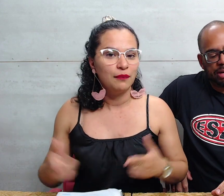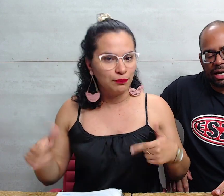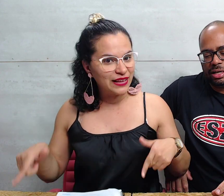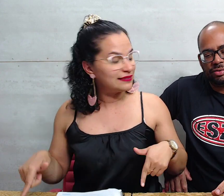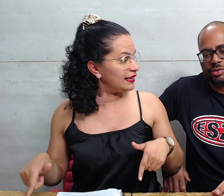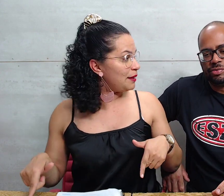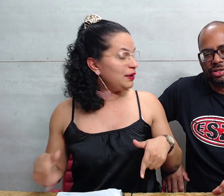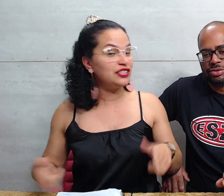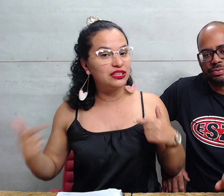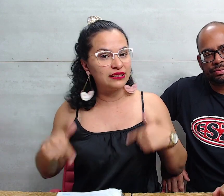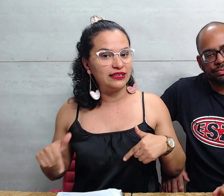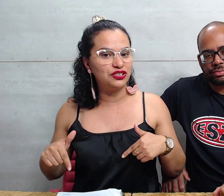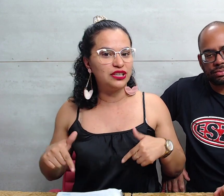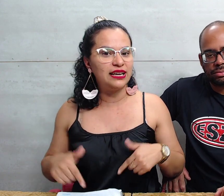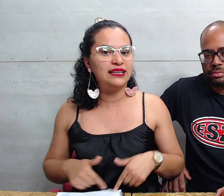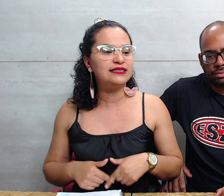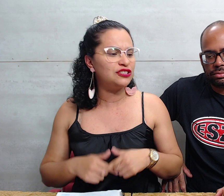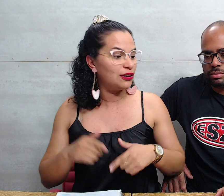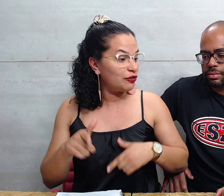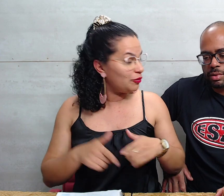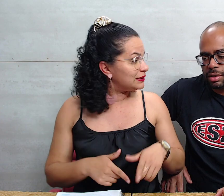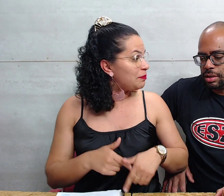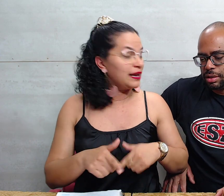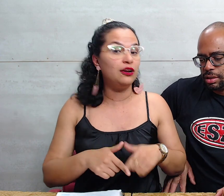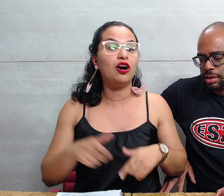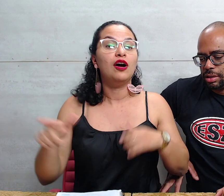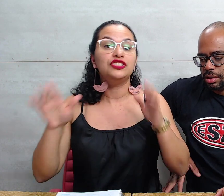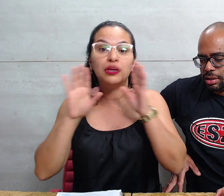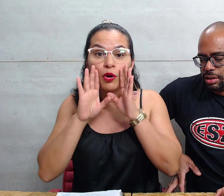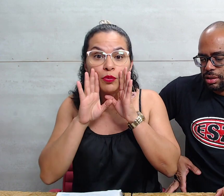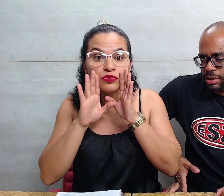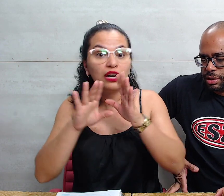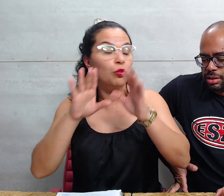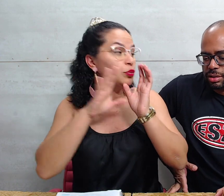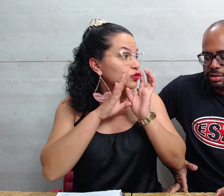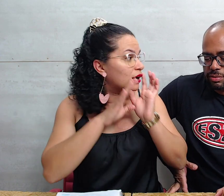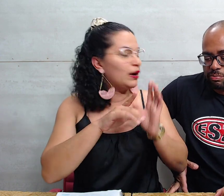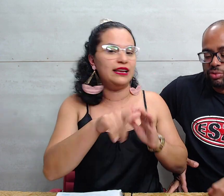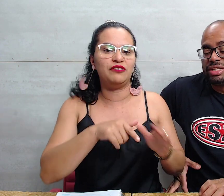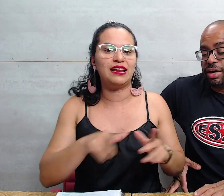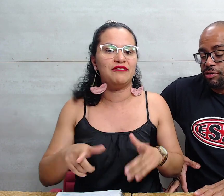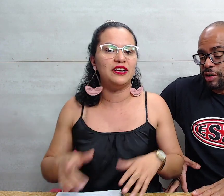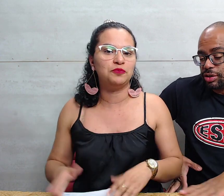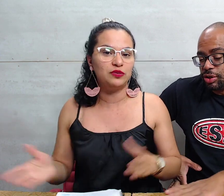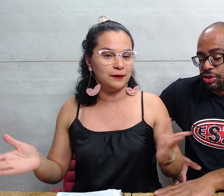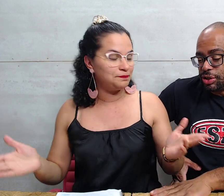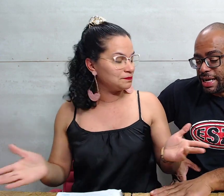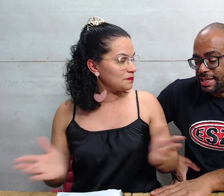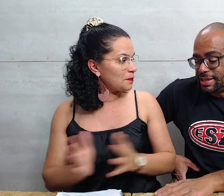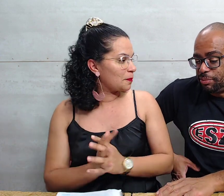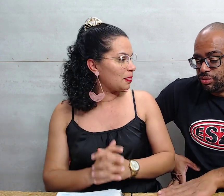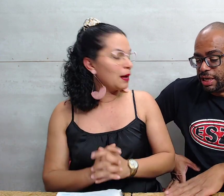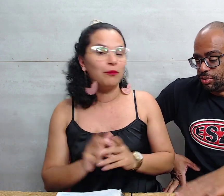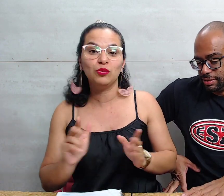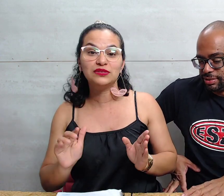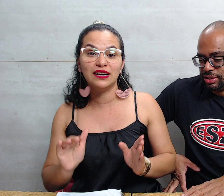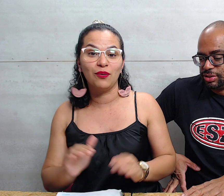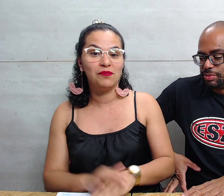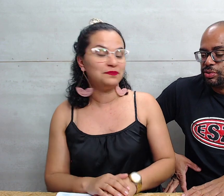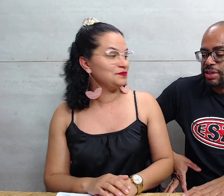mídia. Para, Datena é mídia, o Datena é jornalista, já logo vou mandar pra ele, ó, chamou bundão. Aí bundão. Ele vai lá e vai falou responder. Todo jornalista é